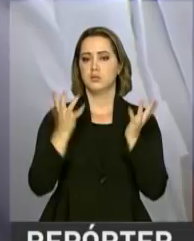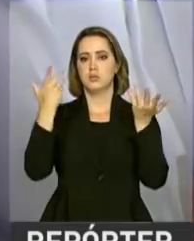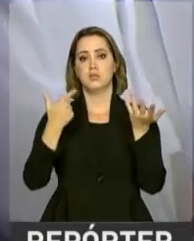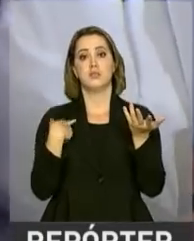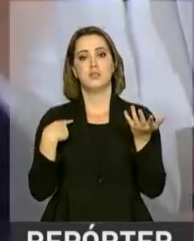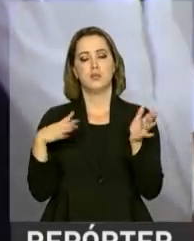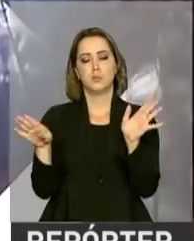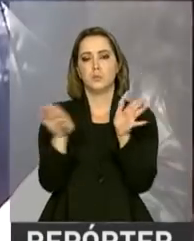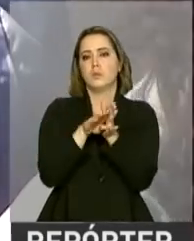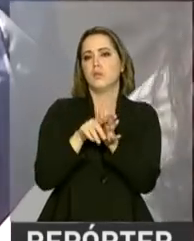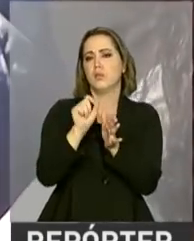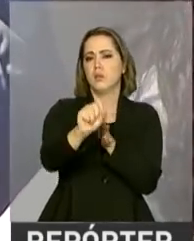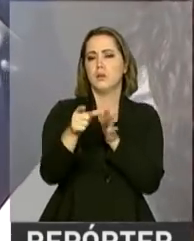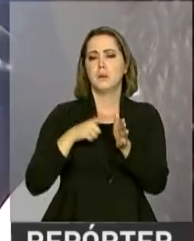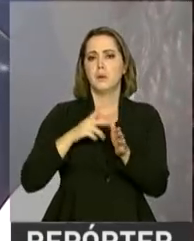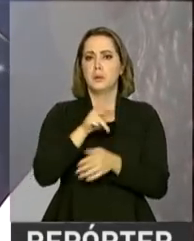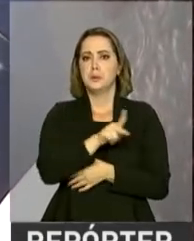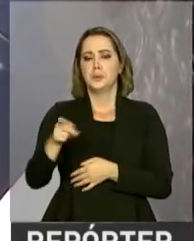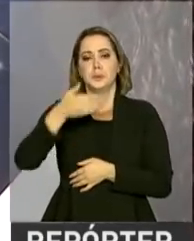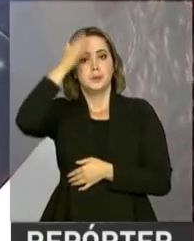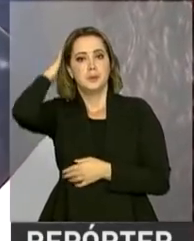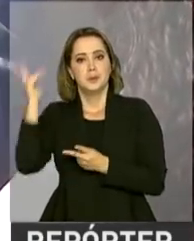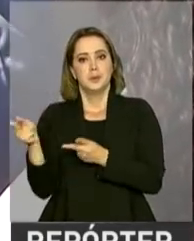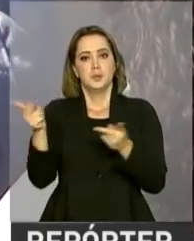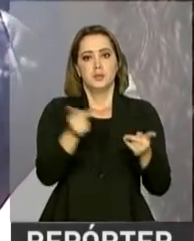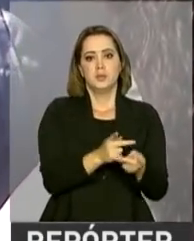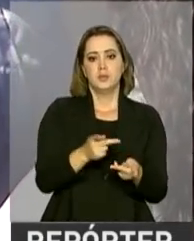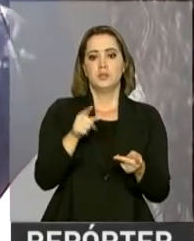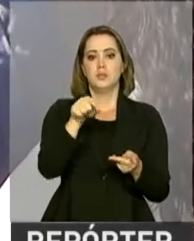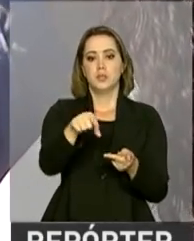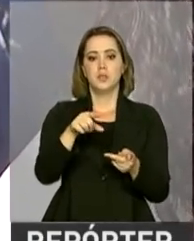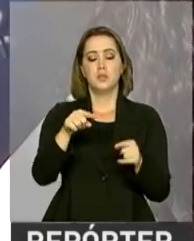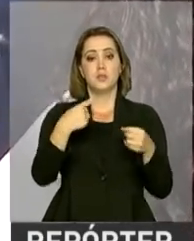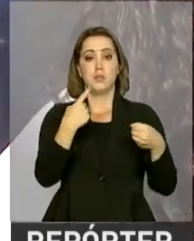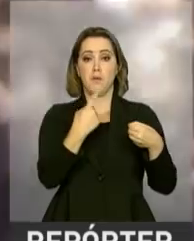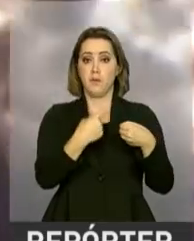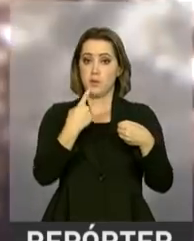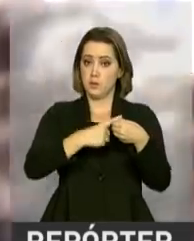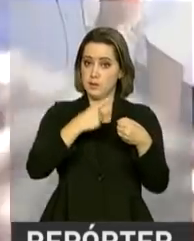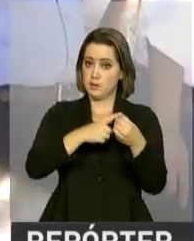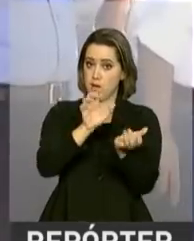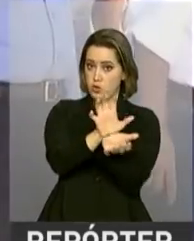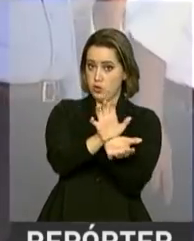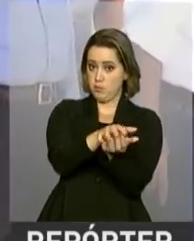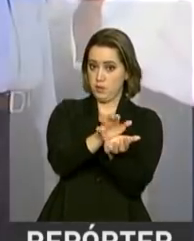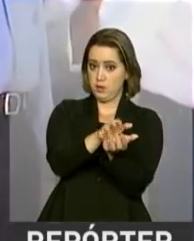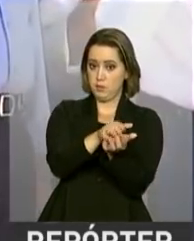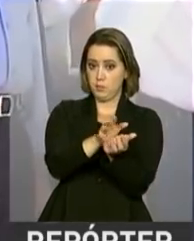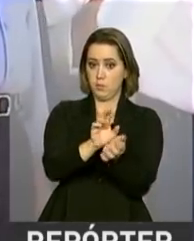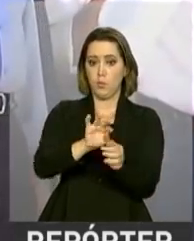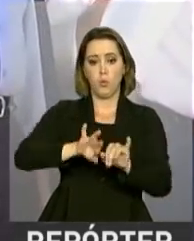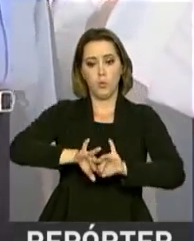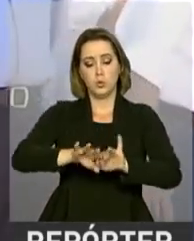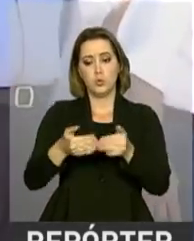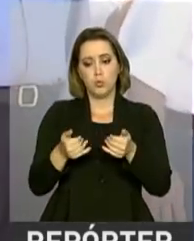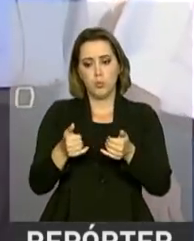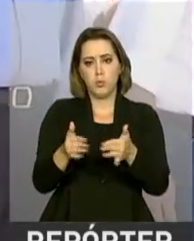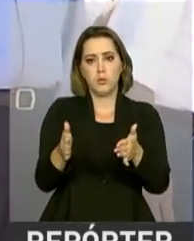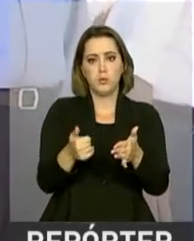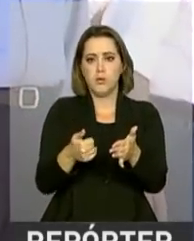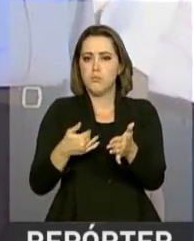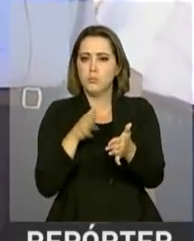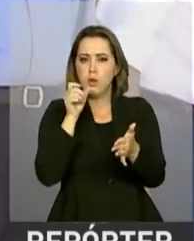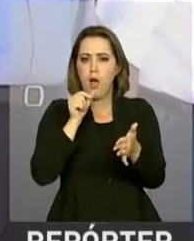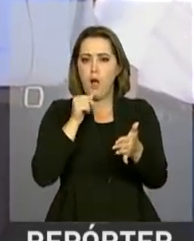chegada das águas, o presidente Michel Temer visitou Sertânia, em Pernambuco, e acionou a abertura do reservatório de